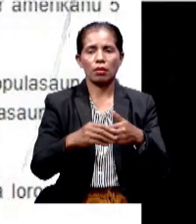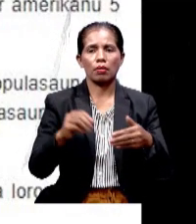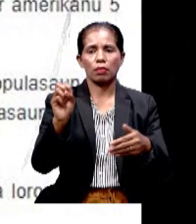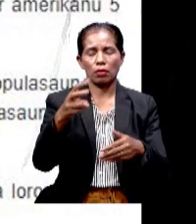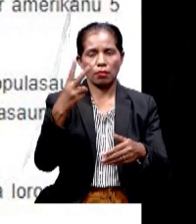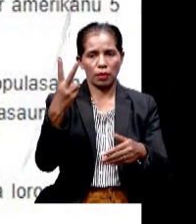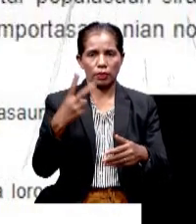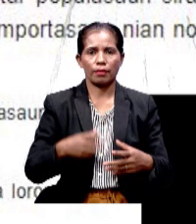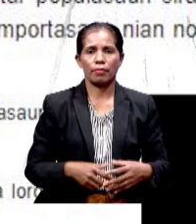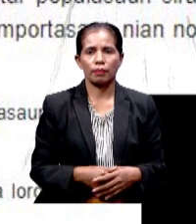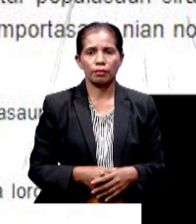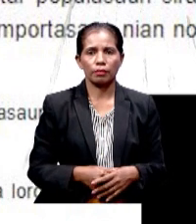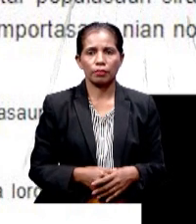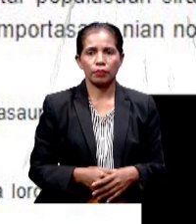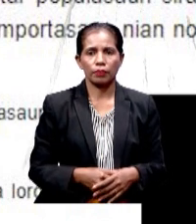rua.